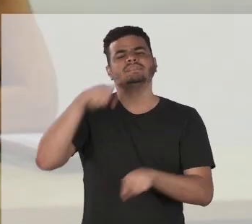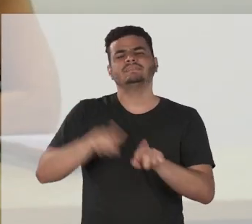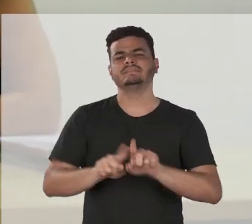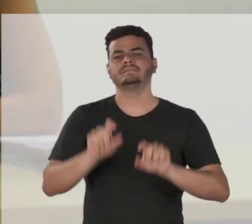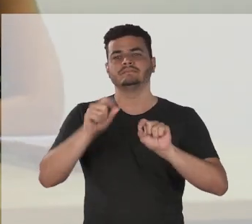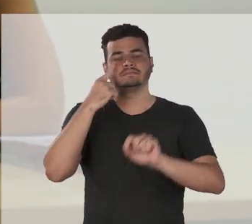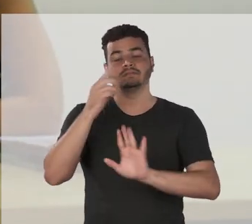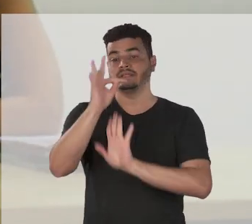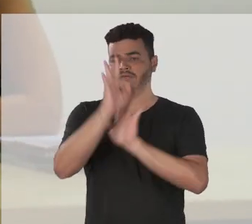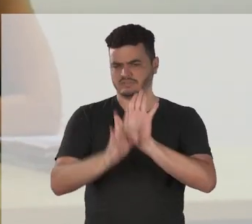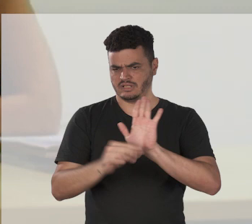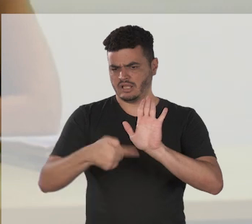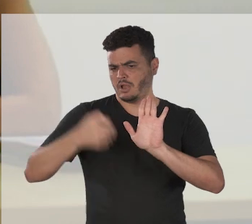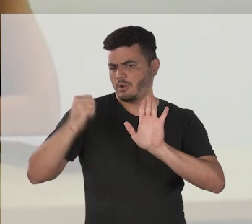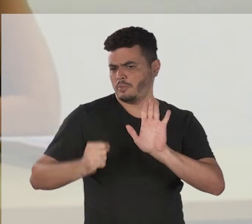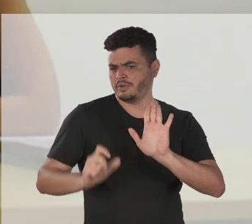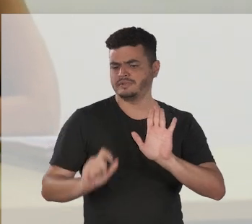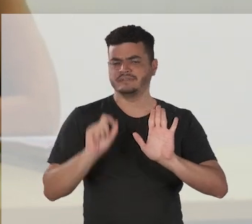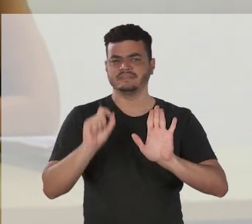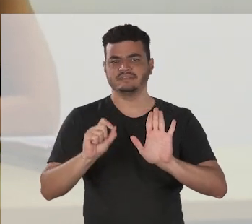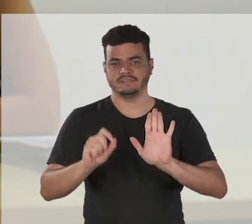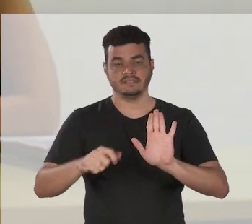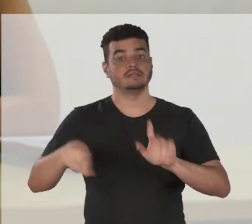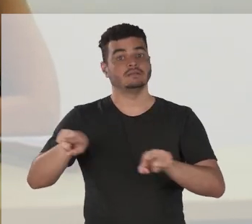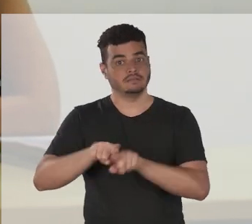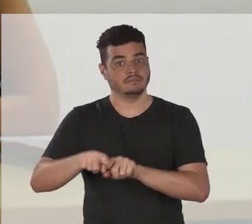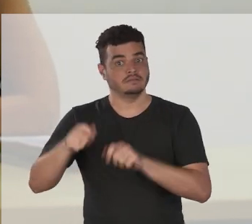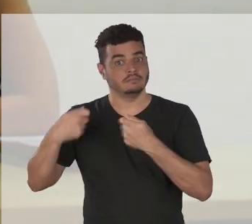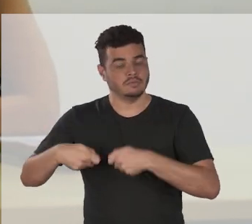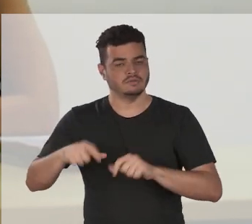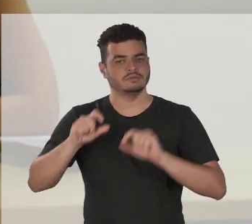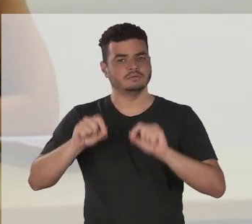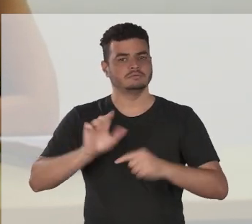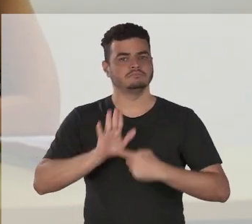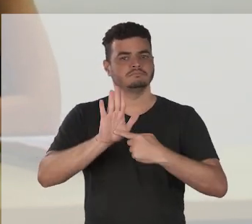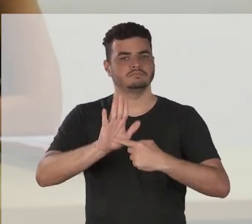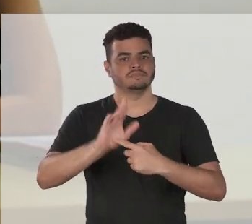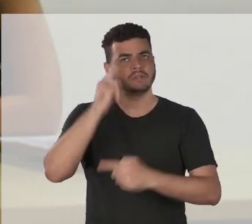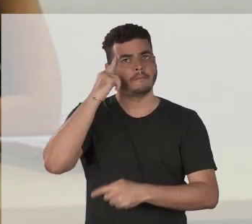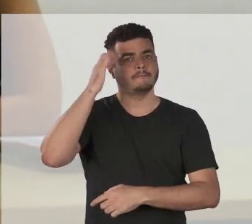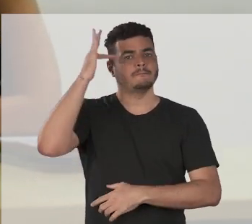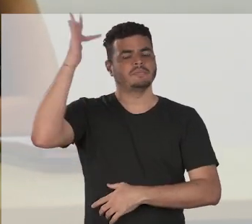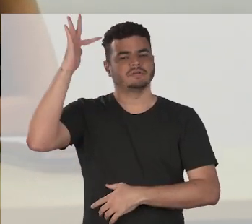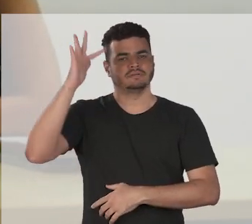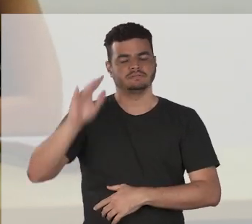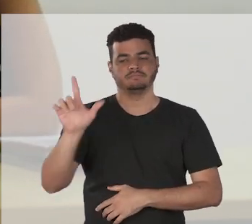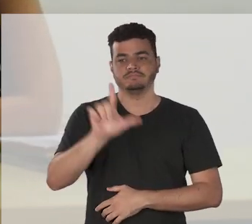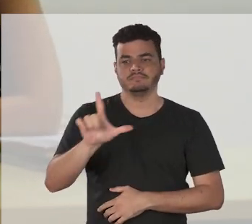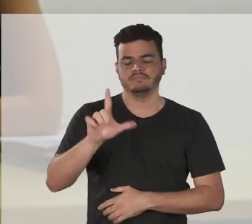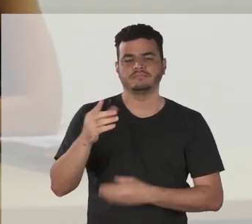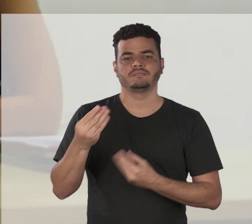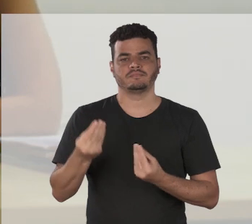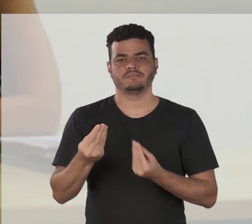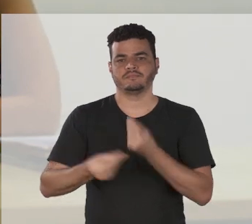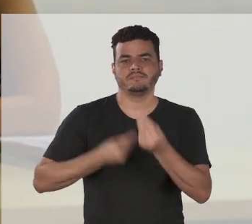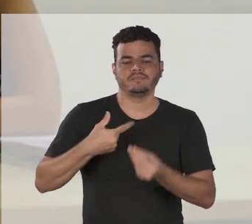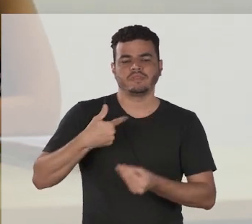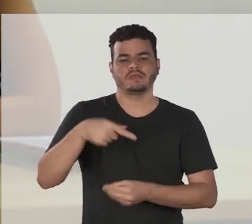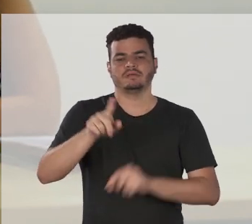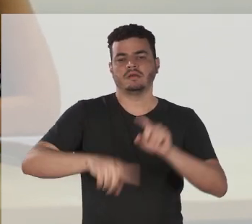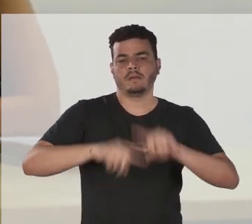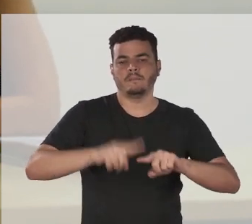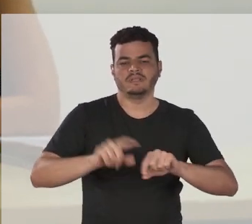em, bom, um texto pode e deve, né, gerar reflexão linguística, como essa materialidade